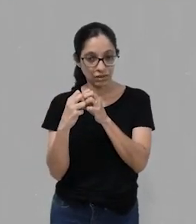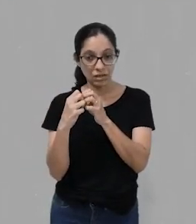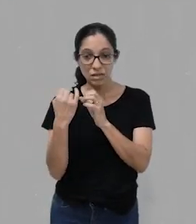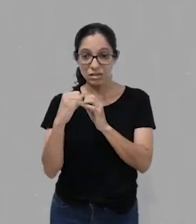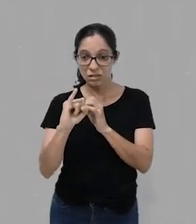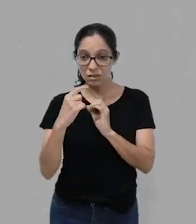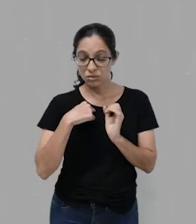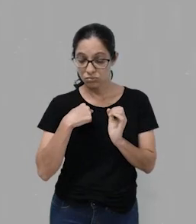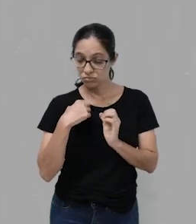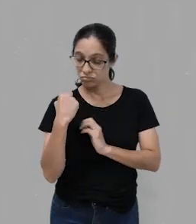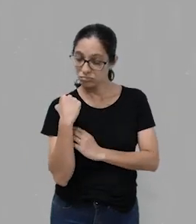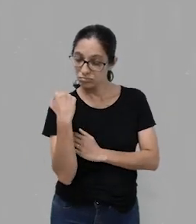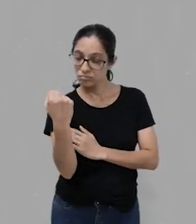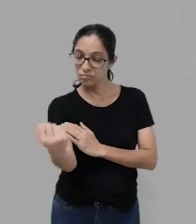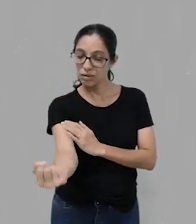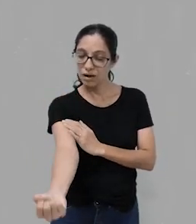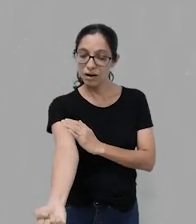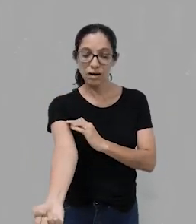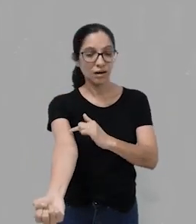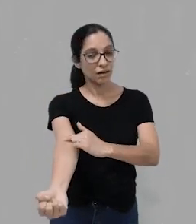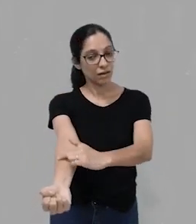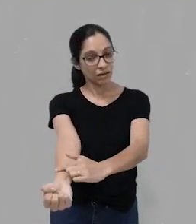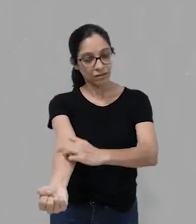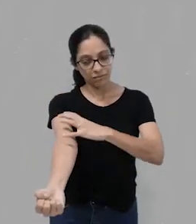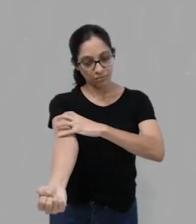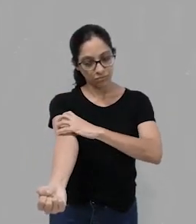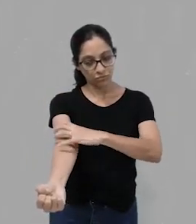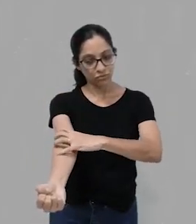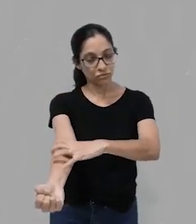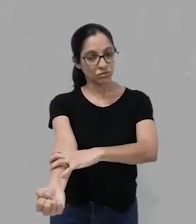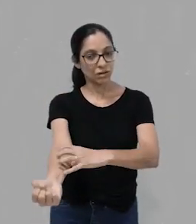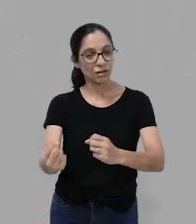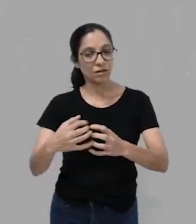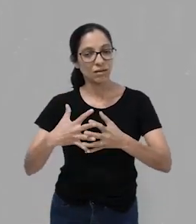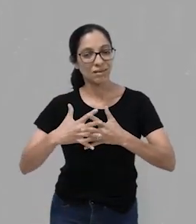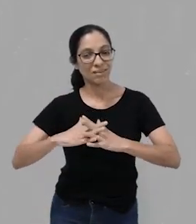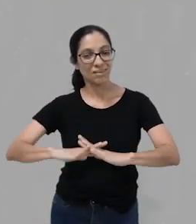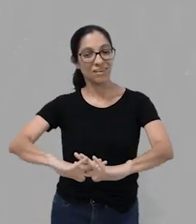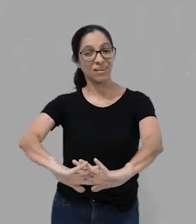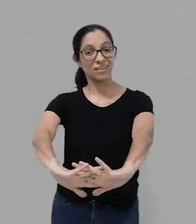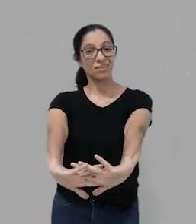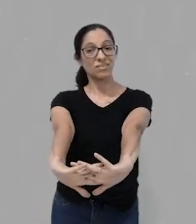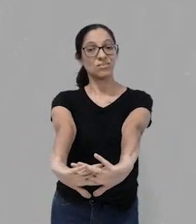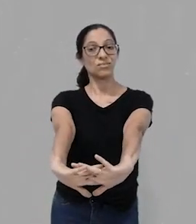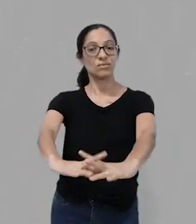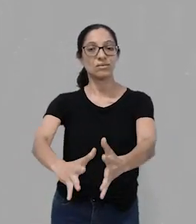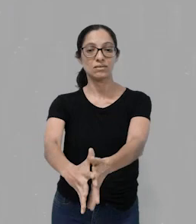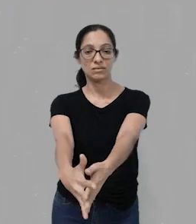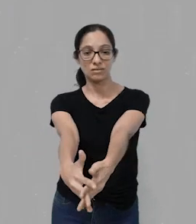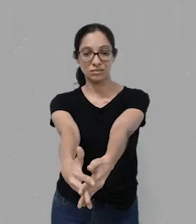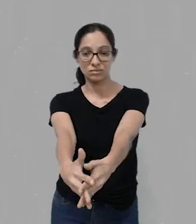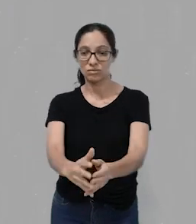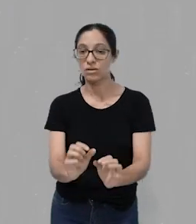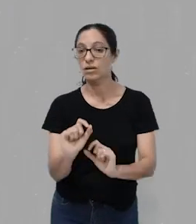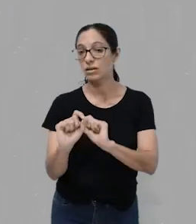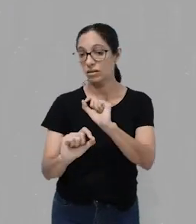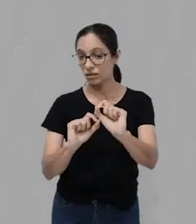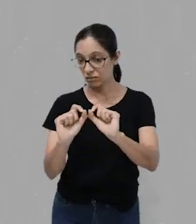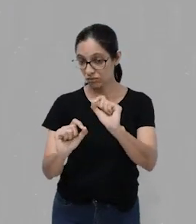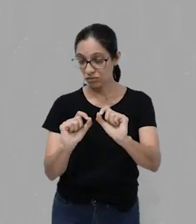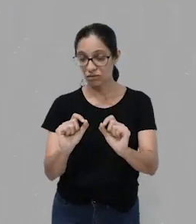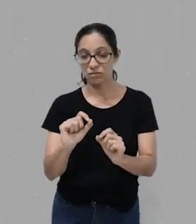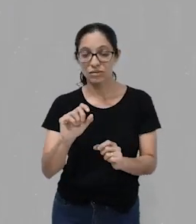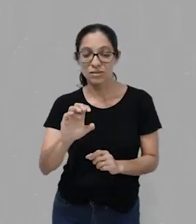estou alongando essa musculatura. Então, esse movimento aqui é o excêntrico, é a fase